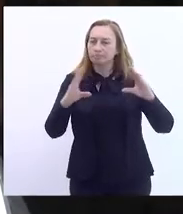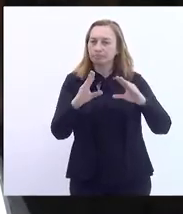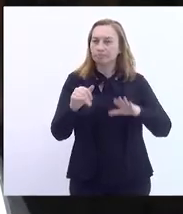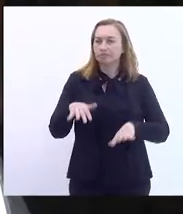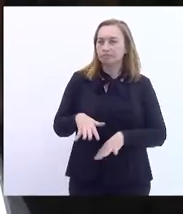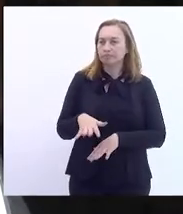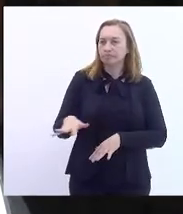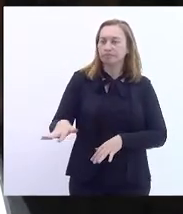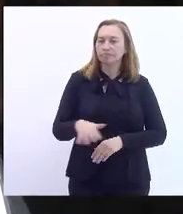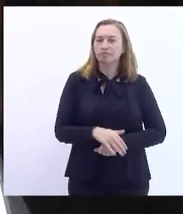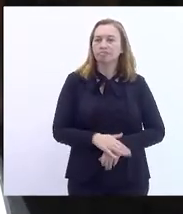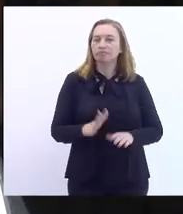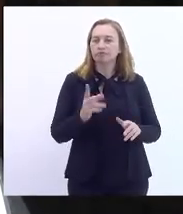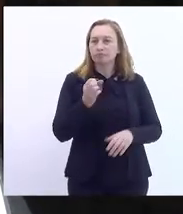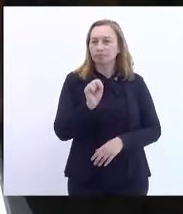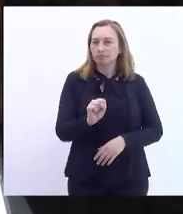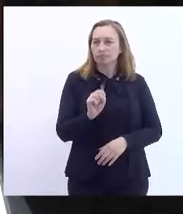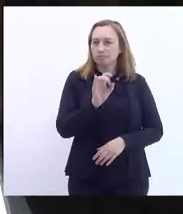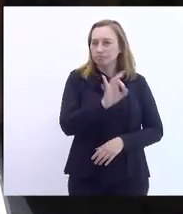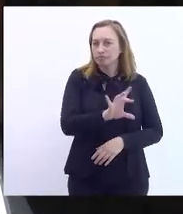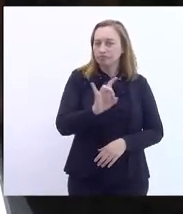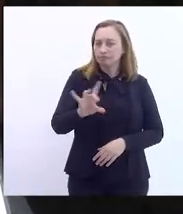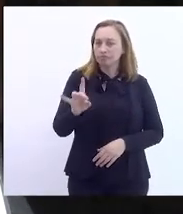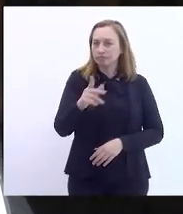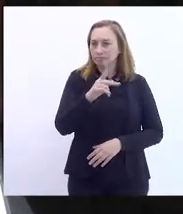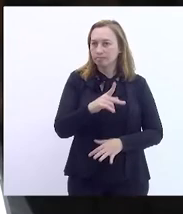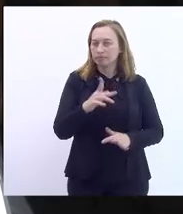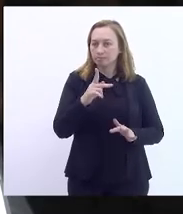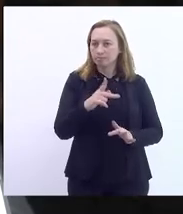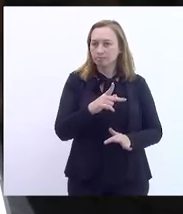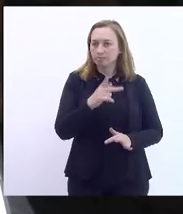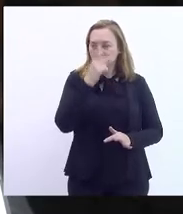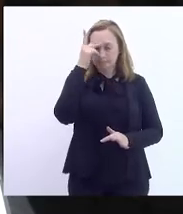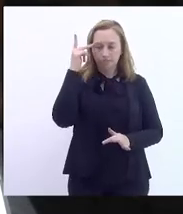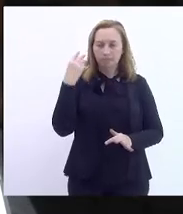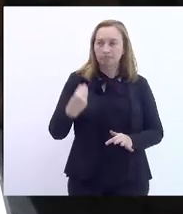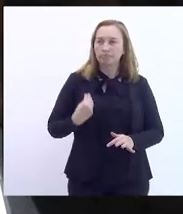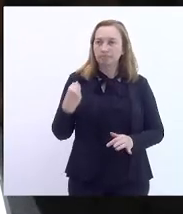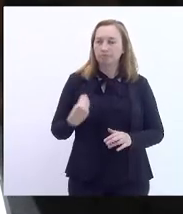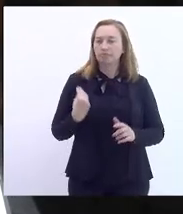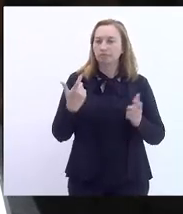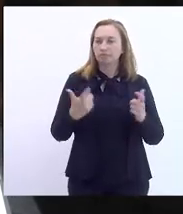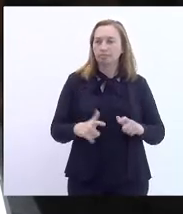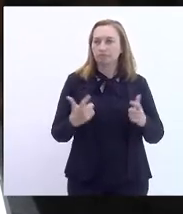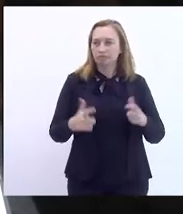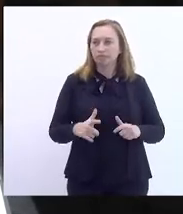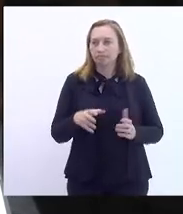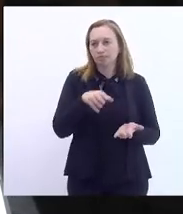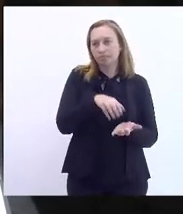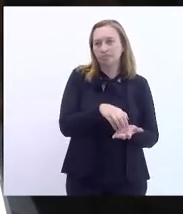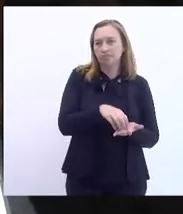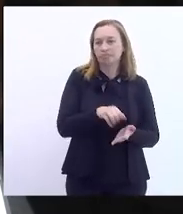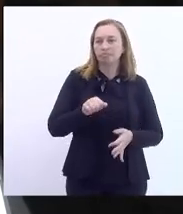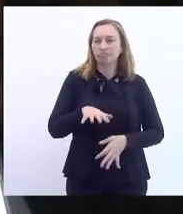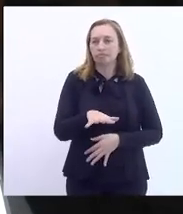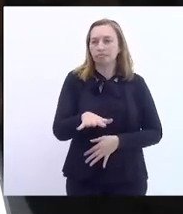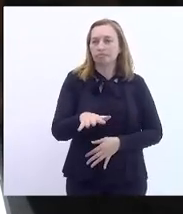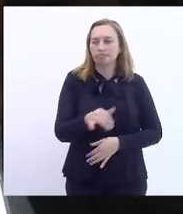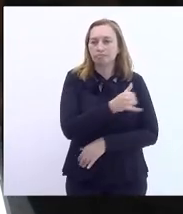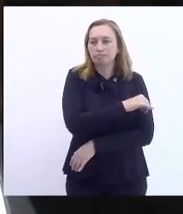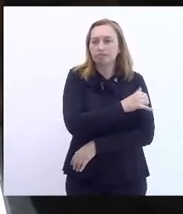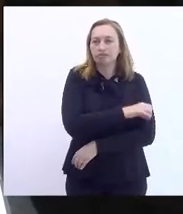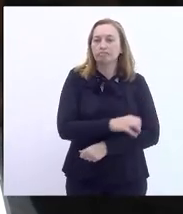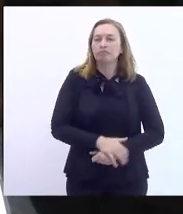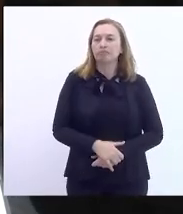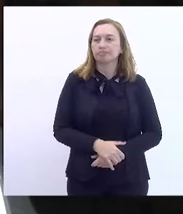que apontou que oito em cada 10 moradores da Providência já está falando uma favela que no centro do Rio de Janeiro né não é tão